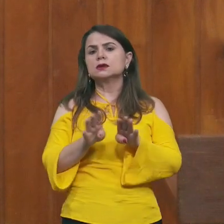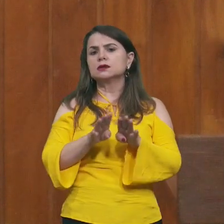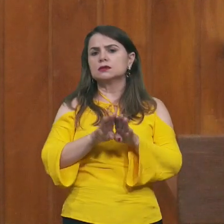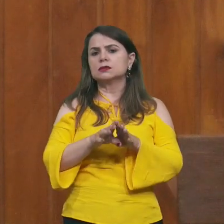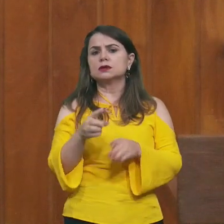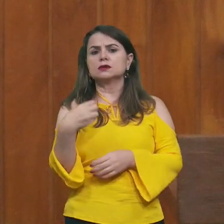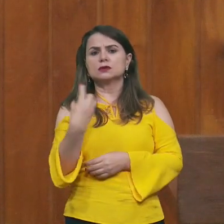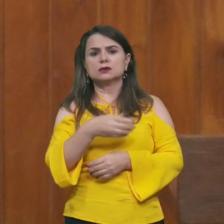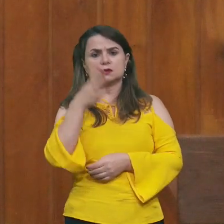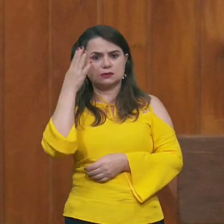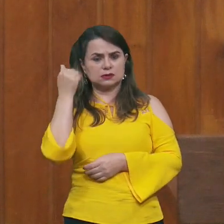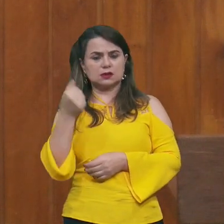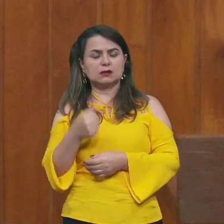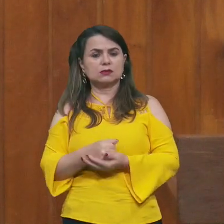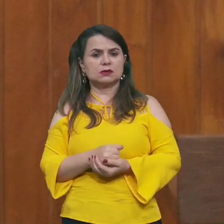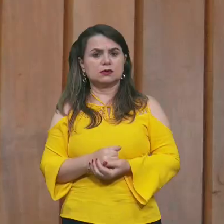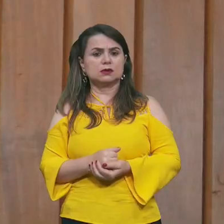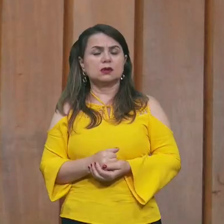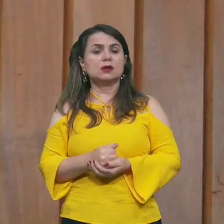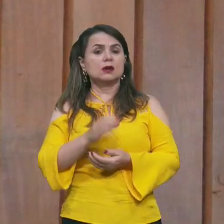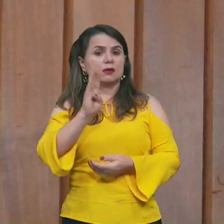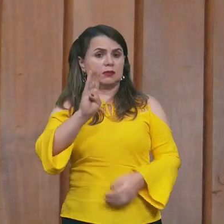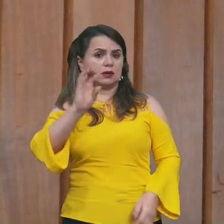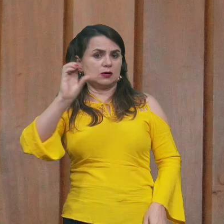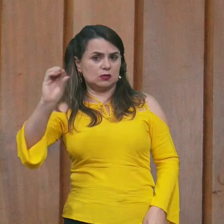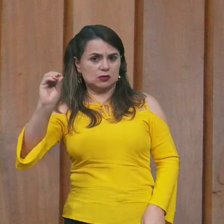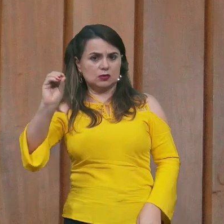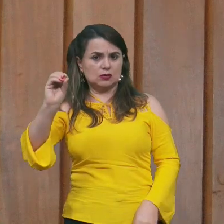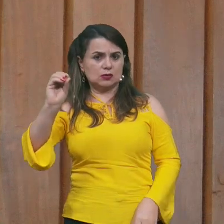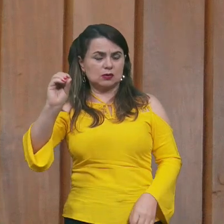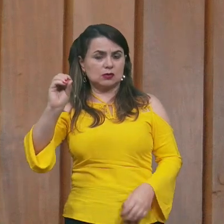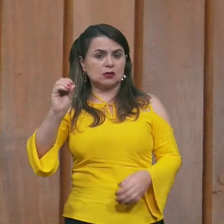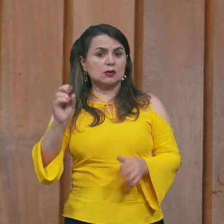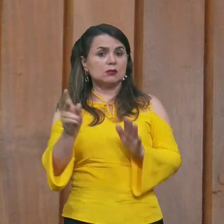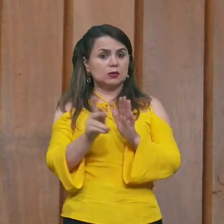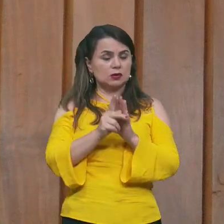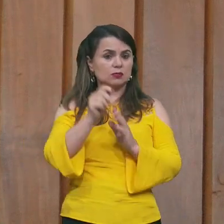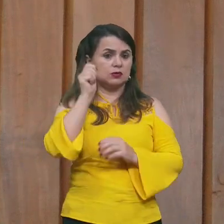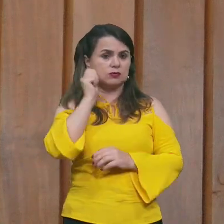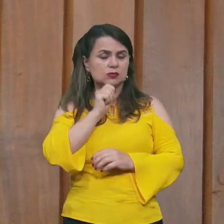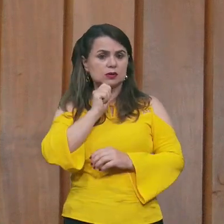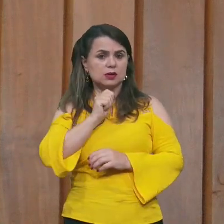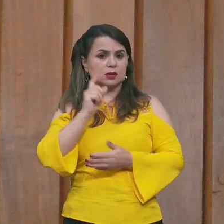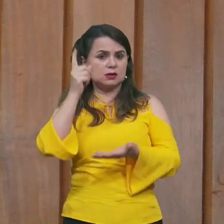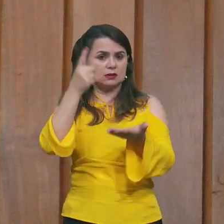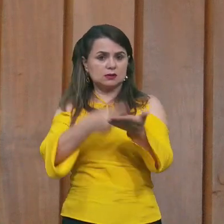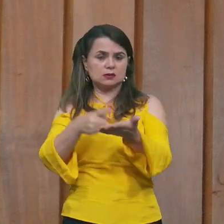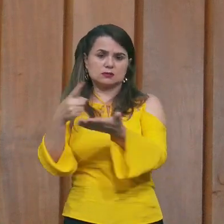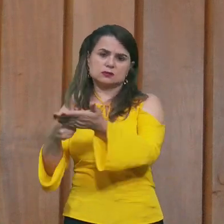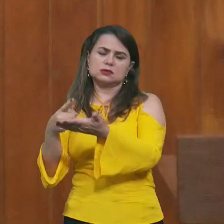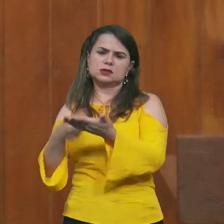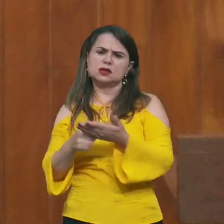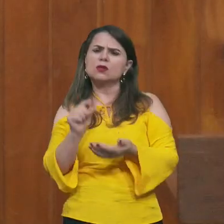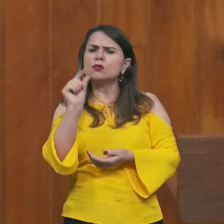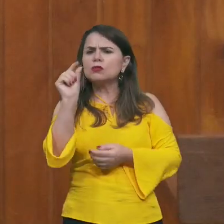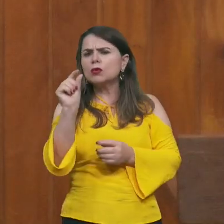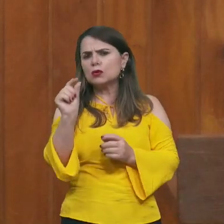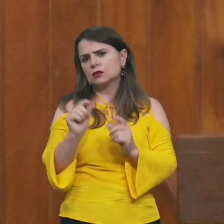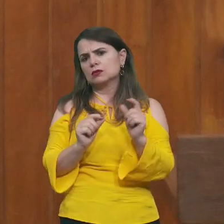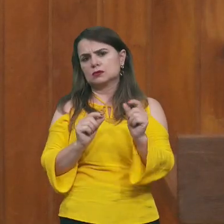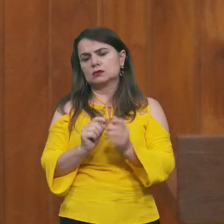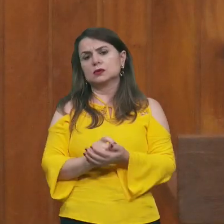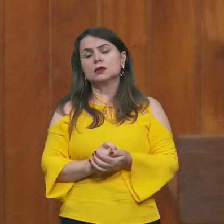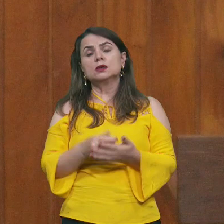esses registros são uma pequena parcela das mulheres só que denunciam. Então, eles não são fiéis à